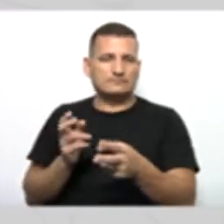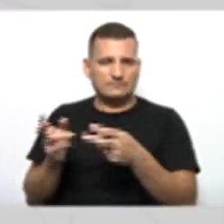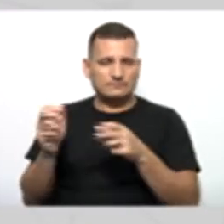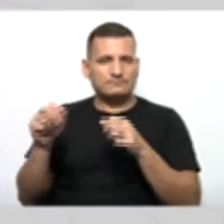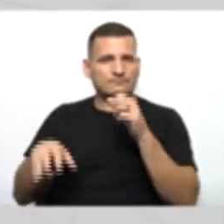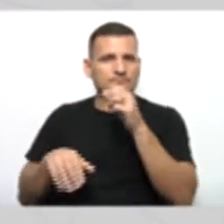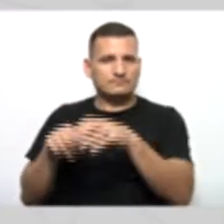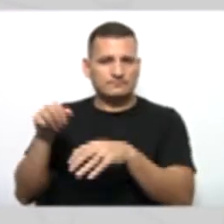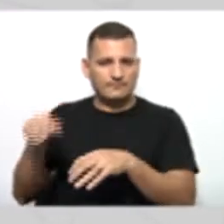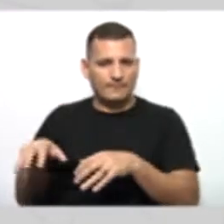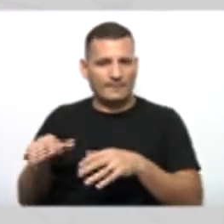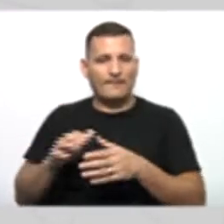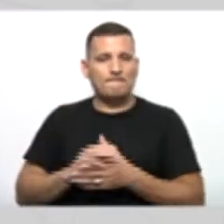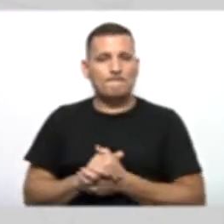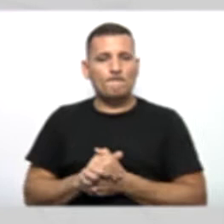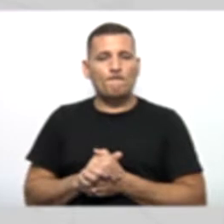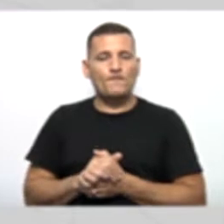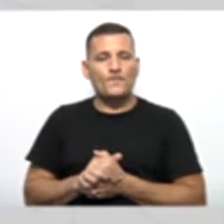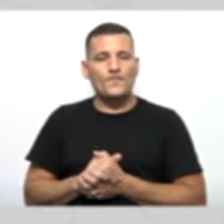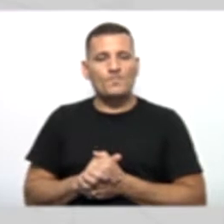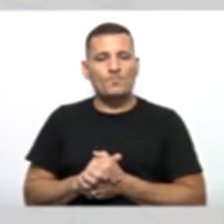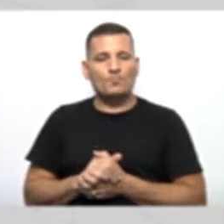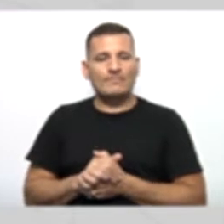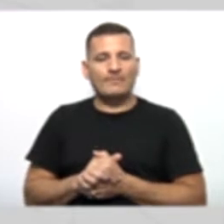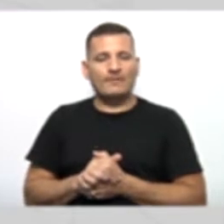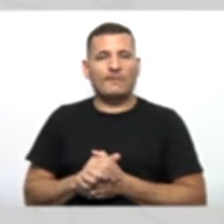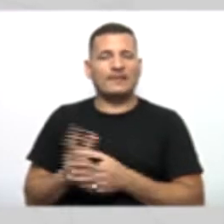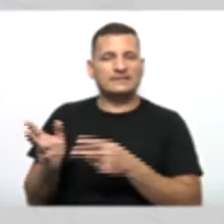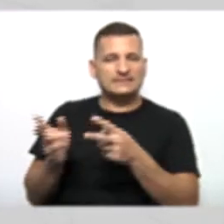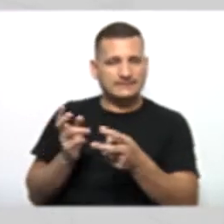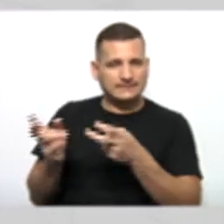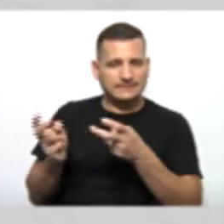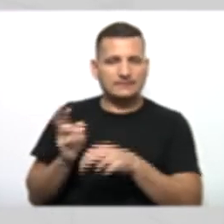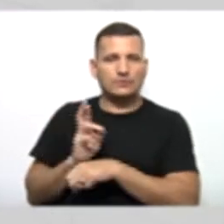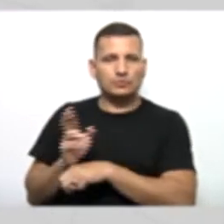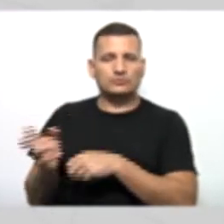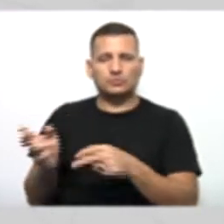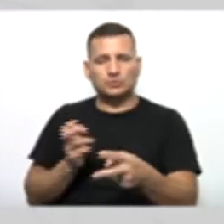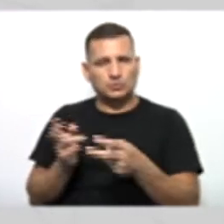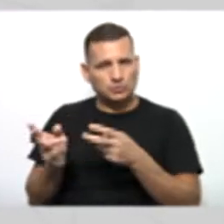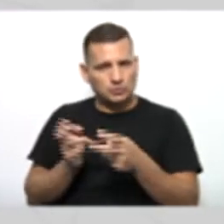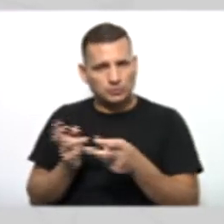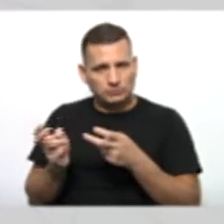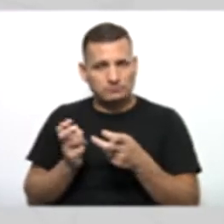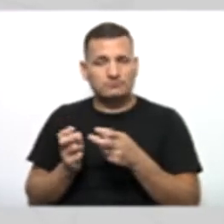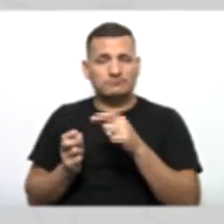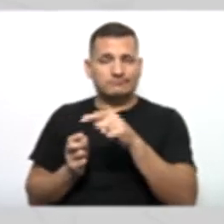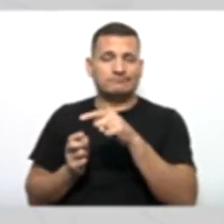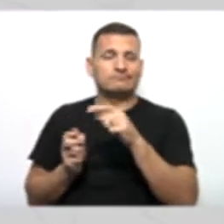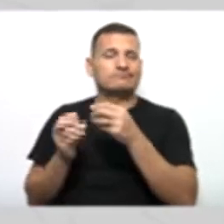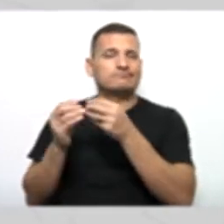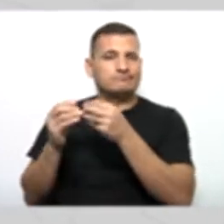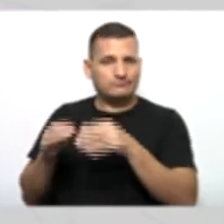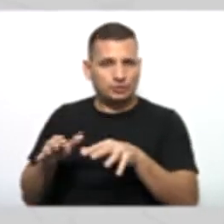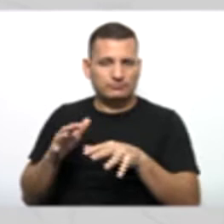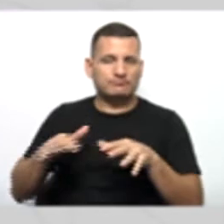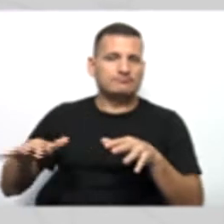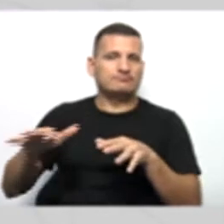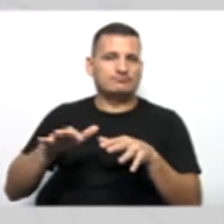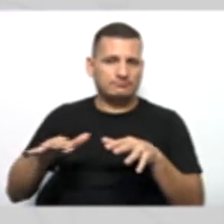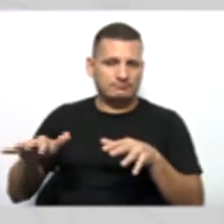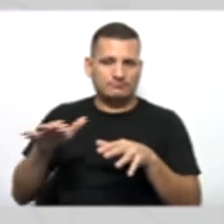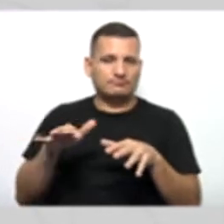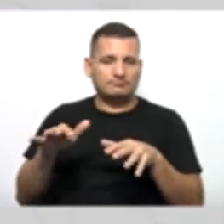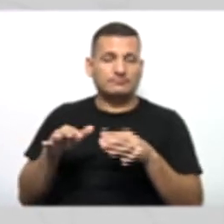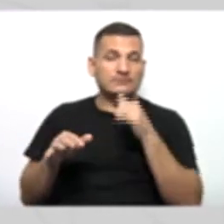na natureza, quanto mais recursos eu retiro da natureza, mais fácil é de eu degradar aquela área. Quanto maior a quantidade de